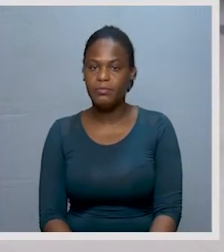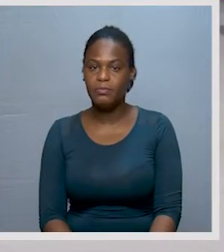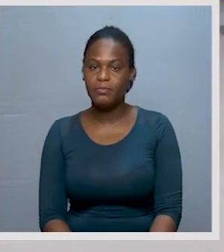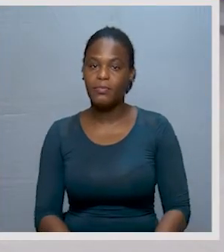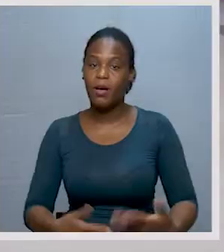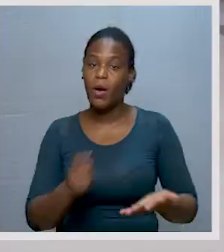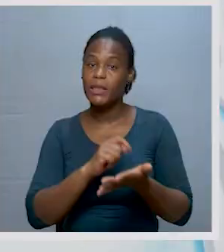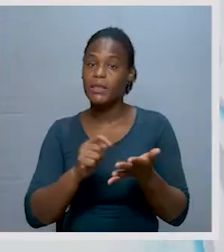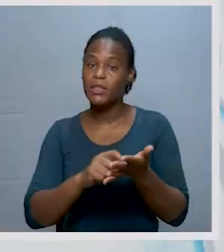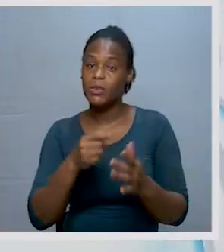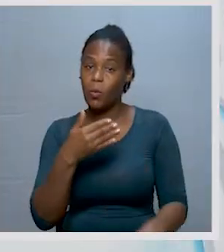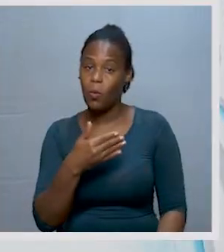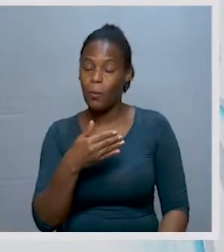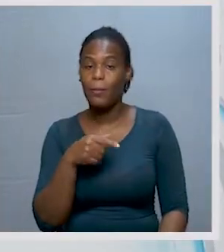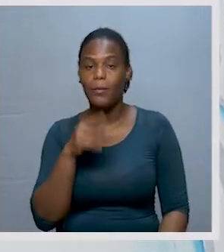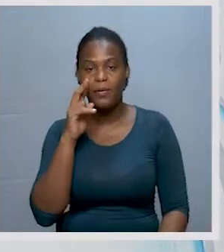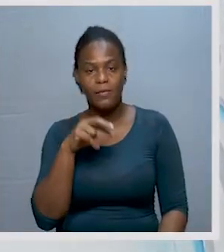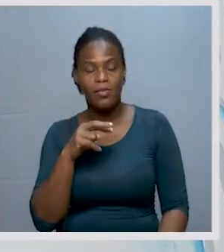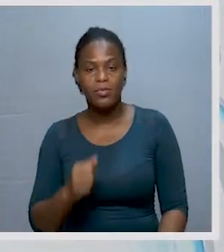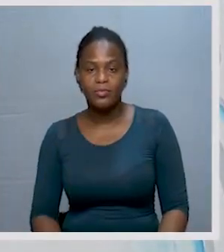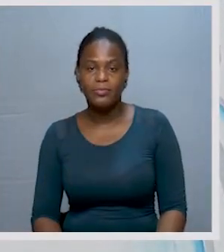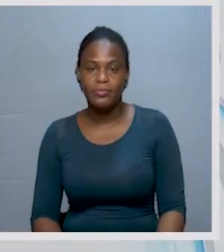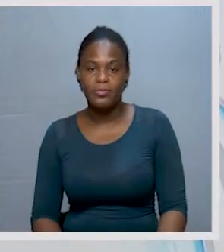No exercício 1 temos o seguinte: